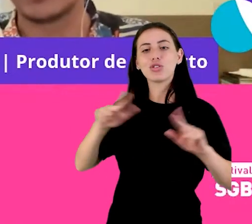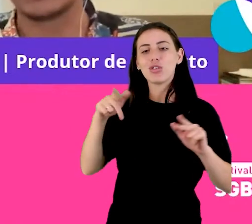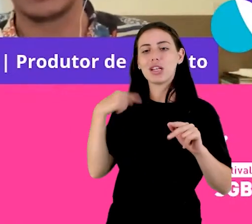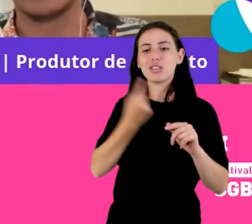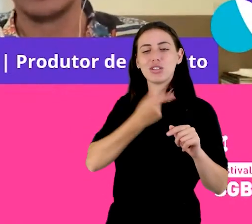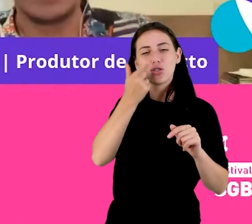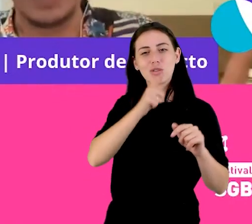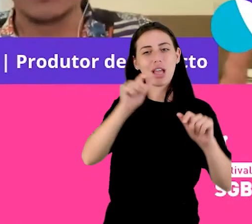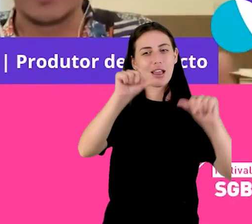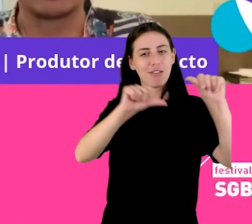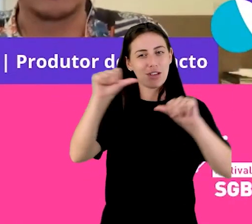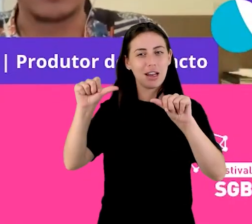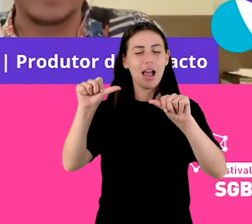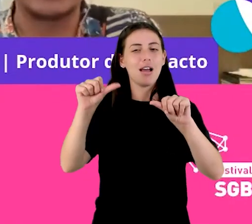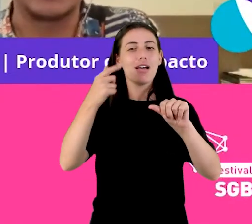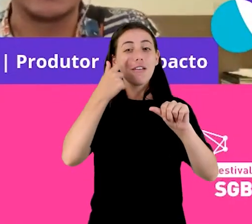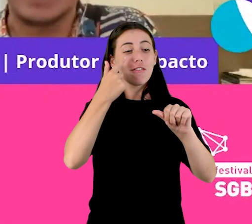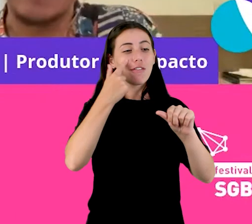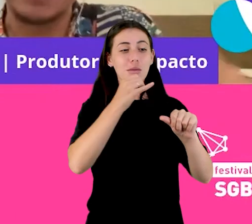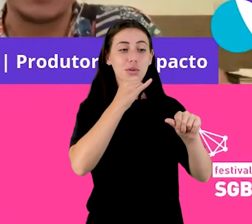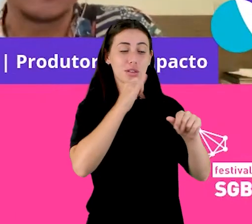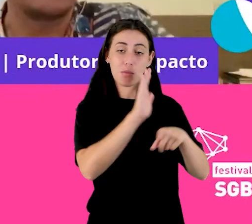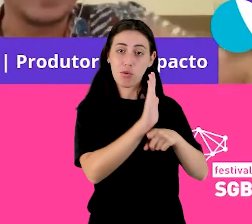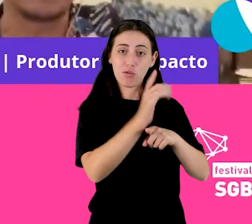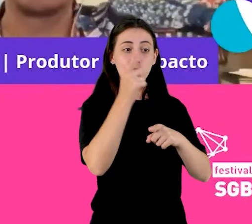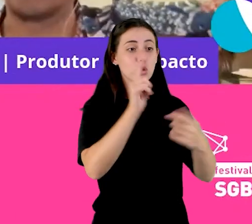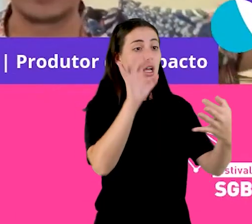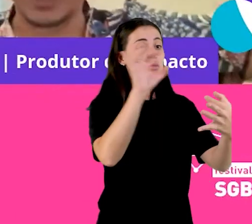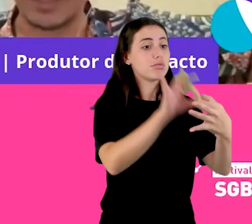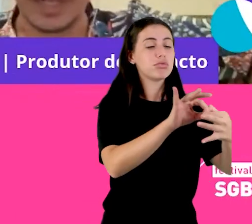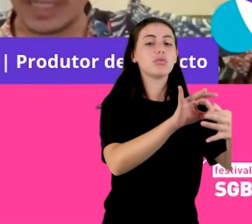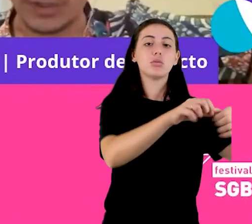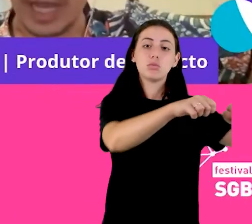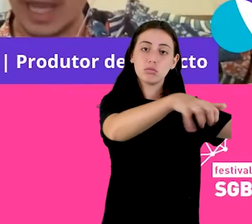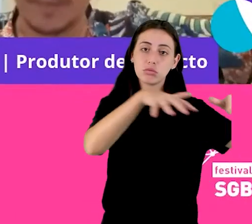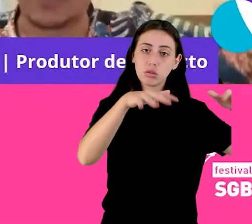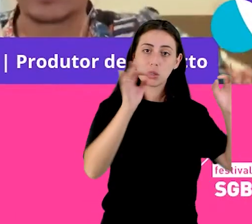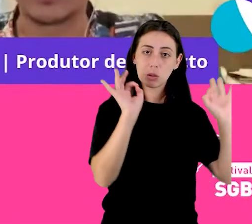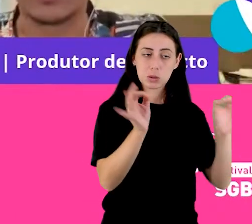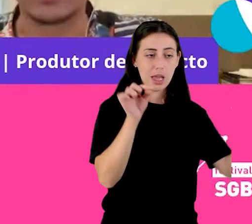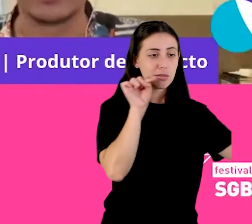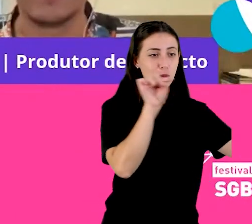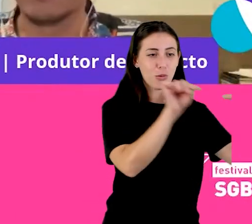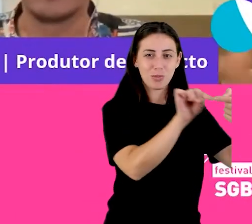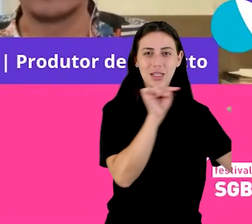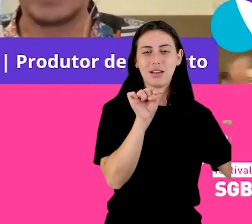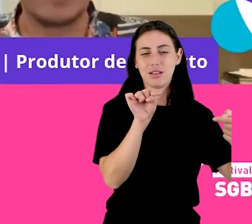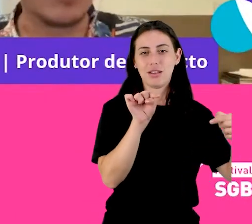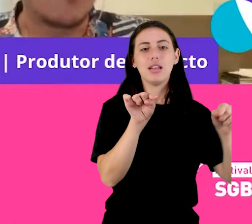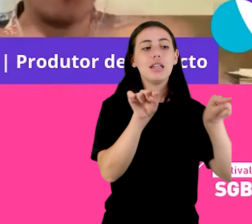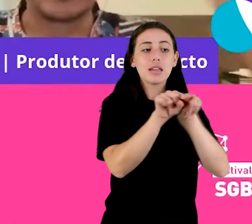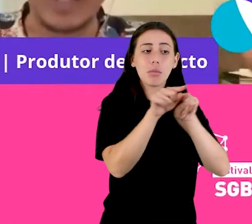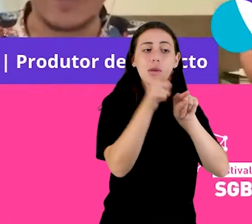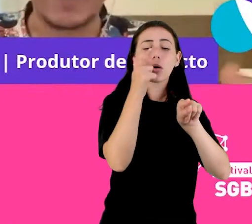pode se encaixar. E aí, claro, se é uma coisa local, a gente parte ali, mas de repente isso faz também uma ponte nacional para outras coisas. E de